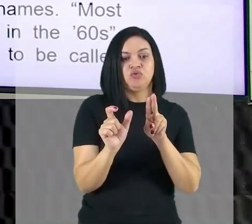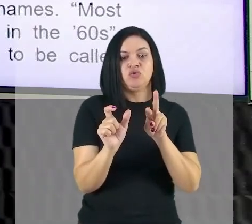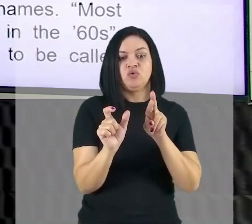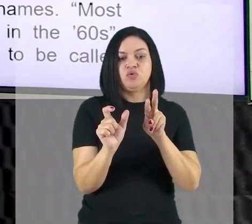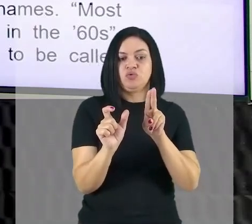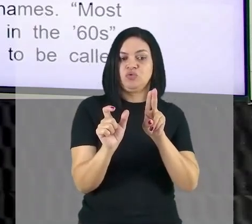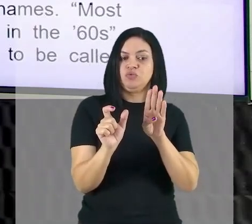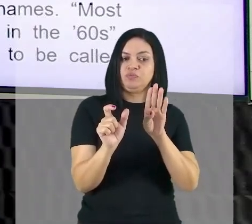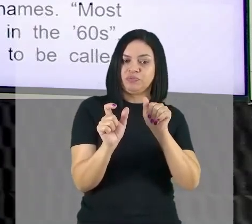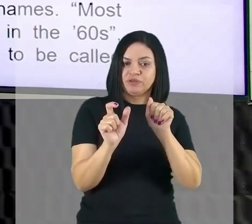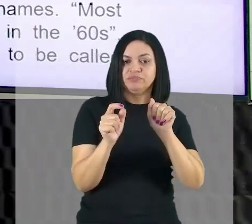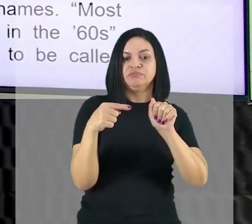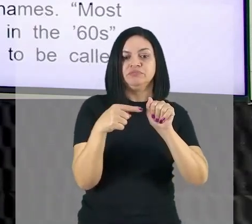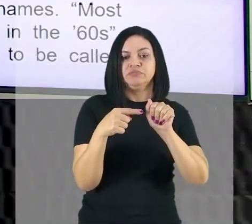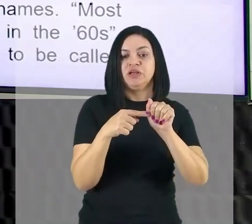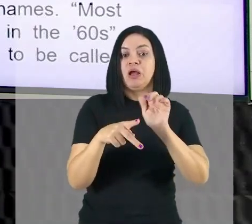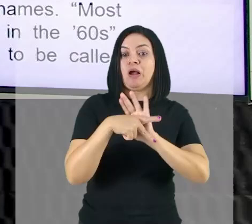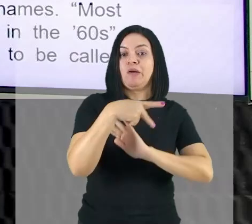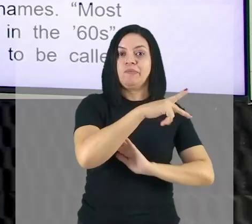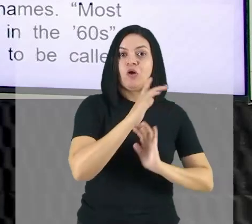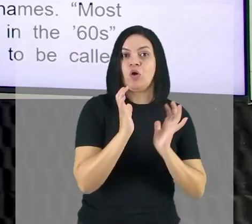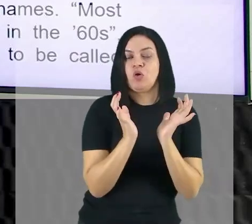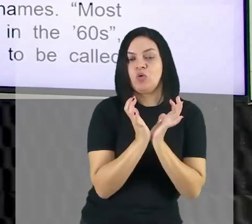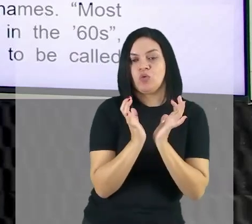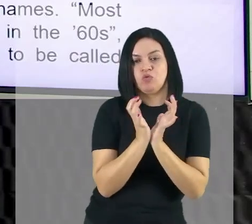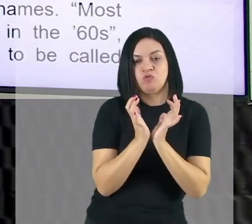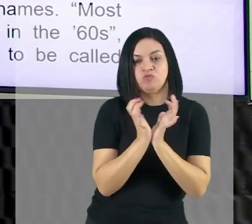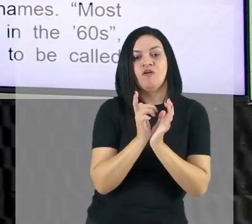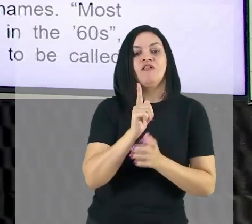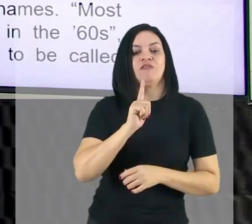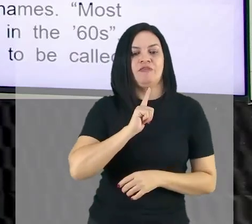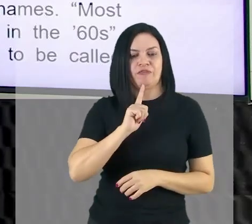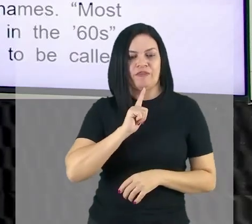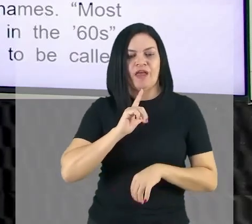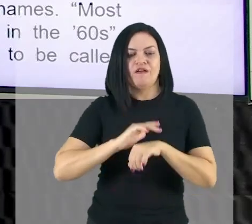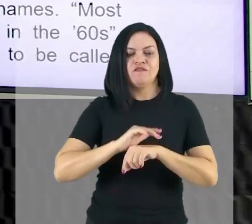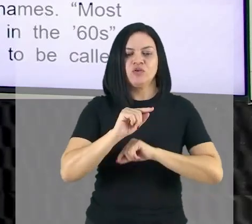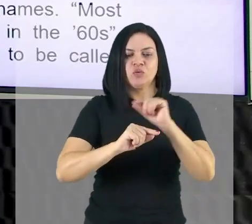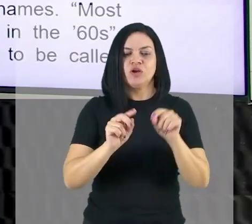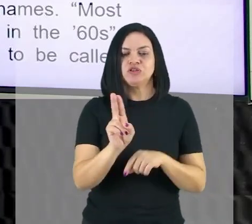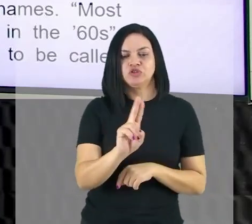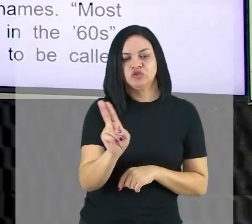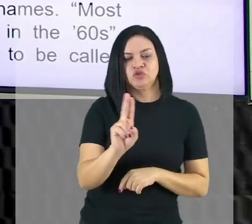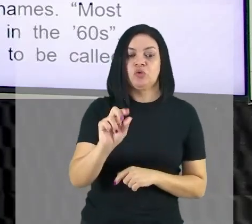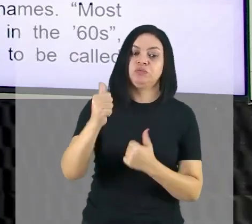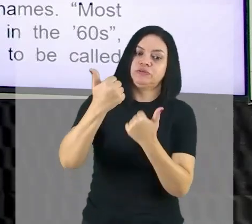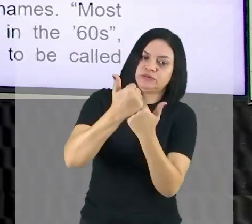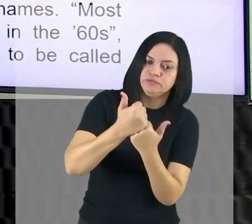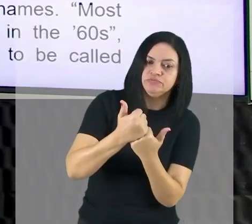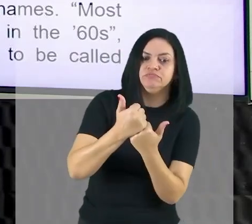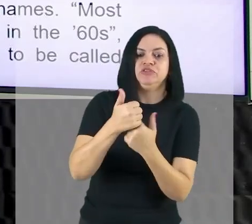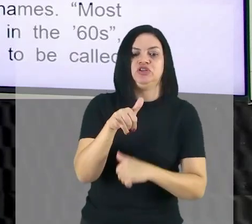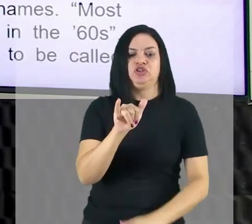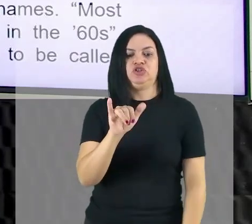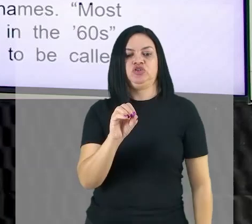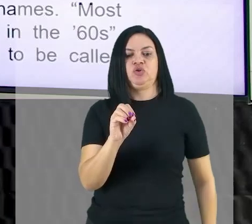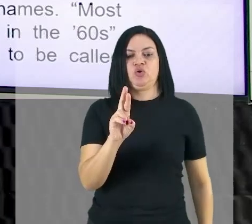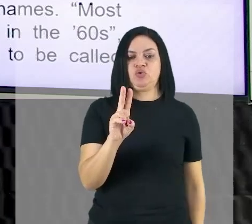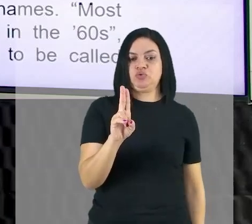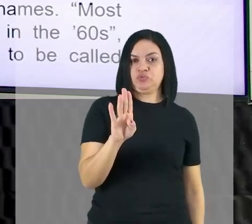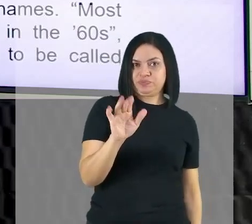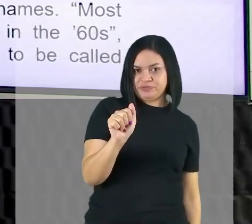fazendo referência a uma etnia, a um grupo, teve essa indicação da substituição de